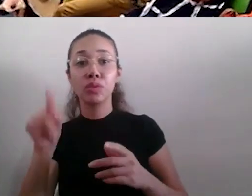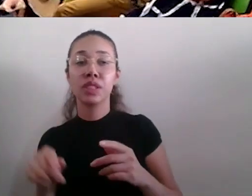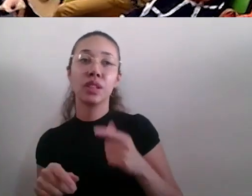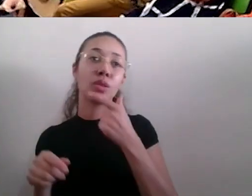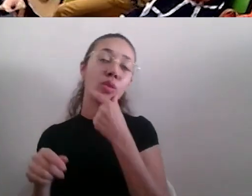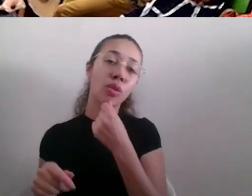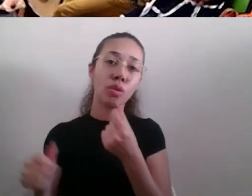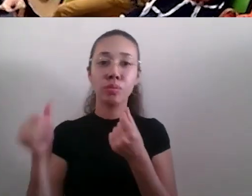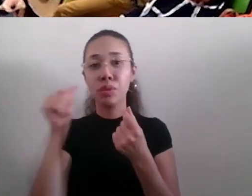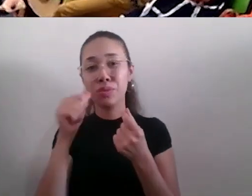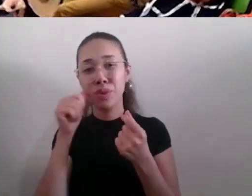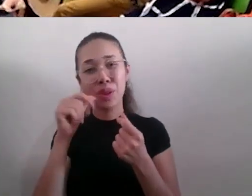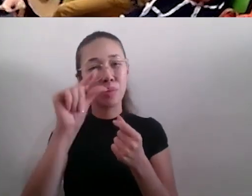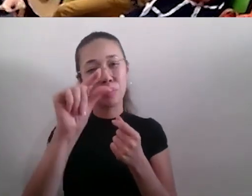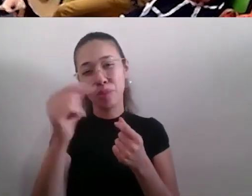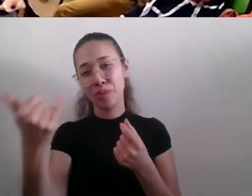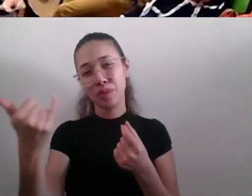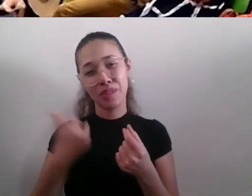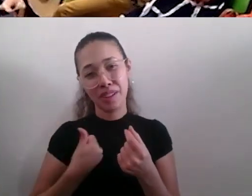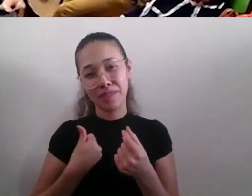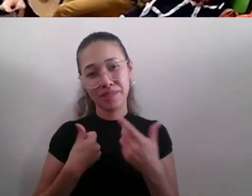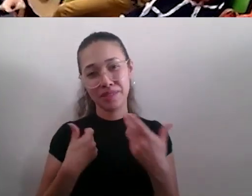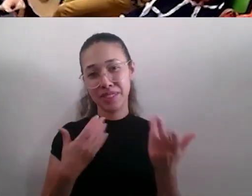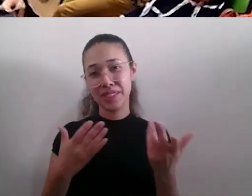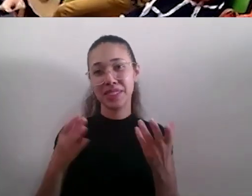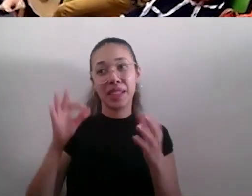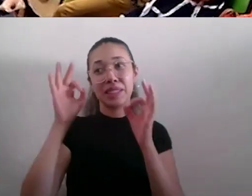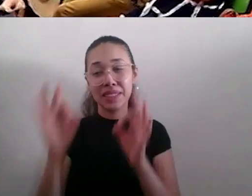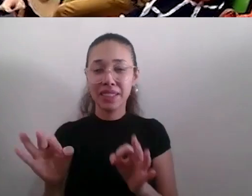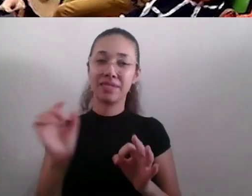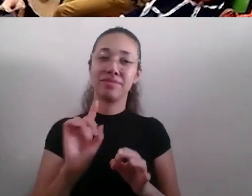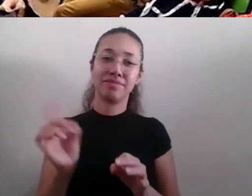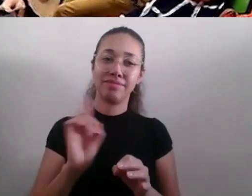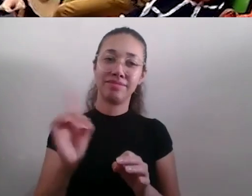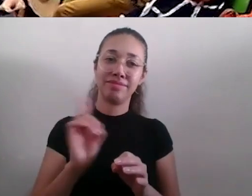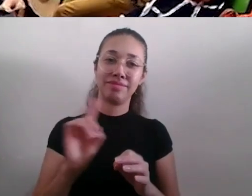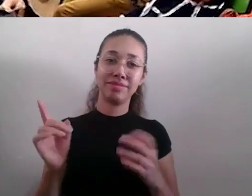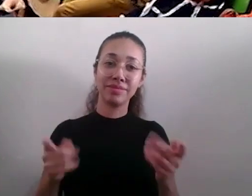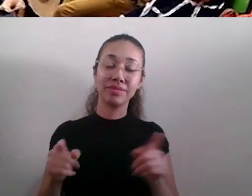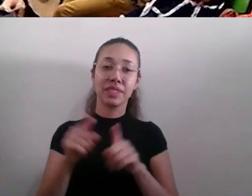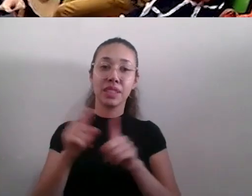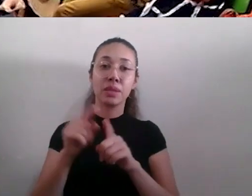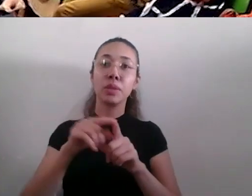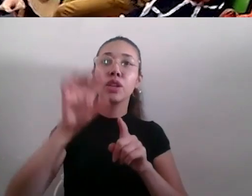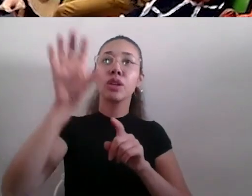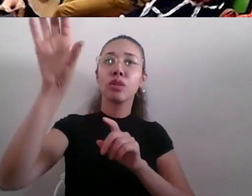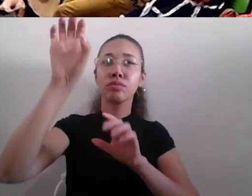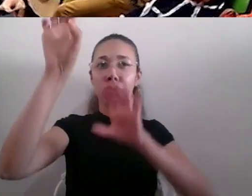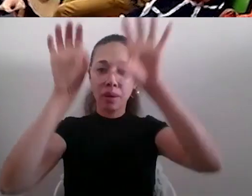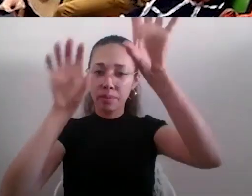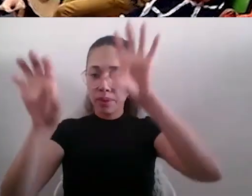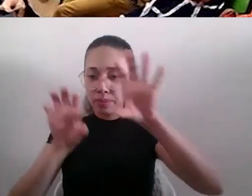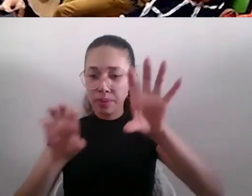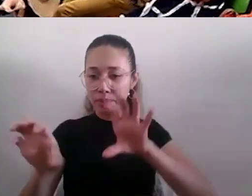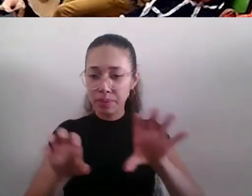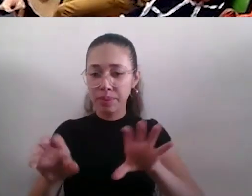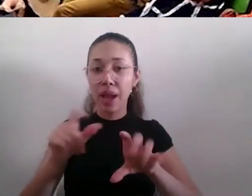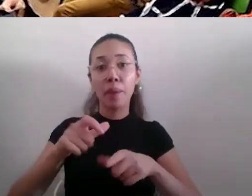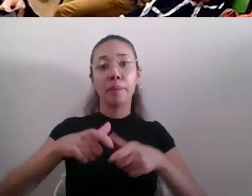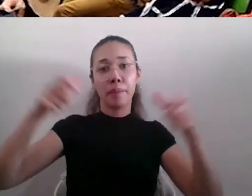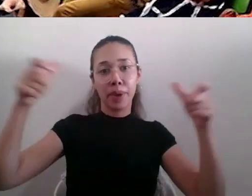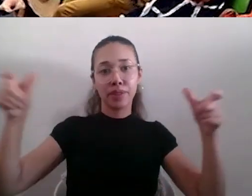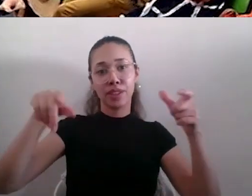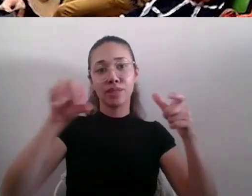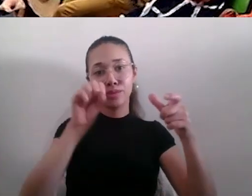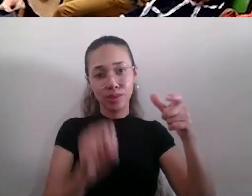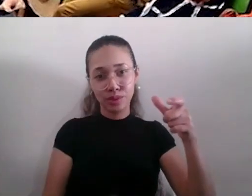na verdade, o quanto a gente pode confiar, e a gente consegue dado regional, isso a gente consegue, por isso que a gente sabe que a maioria dos